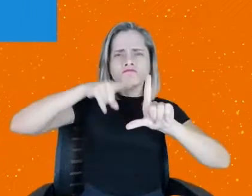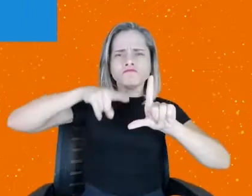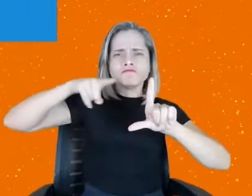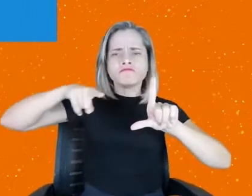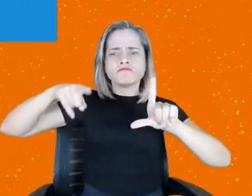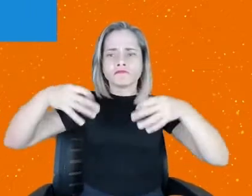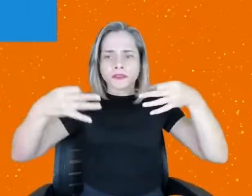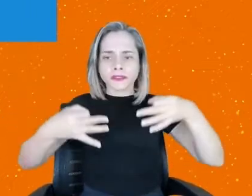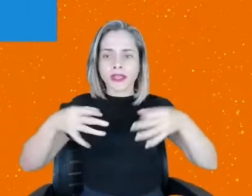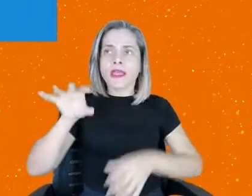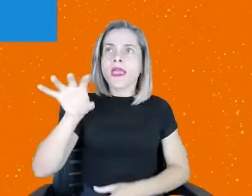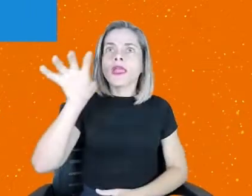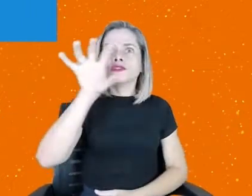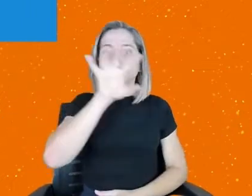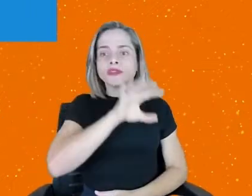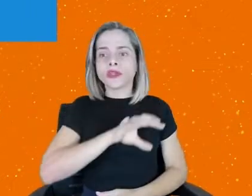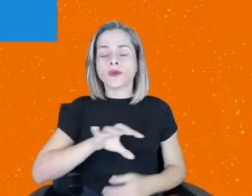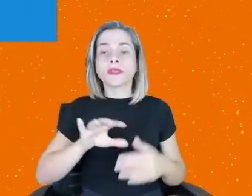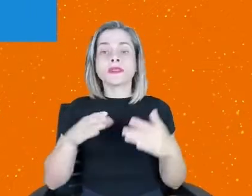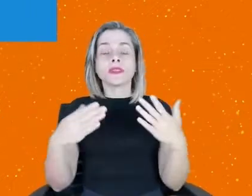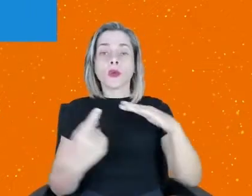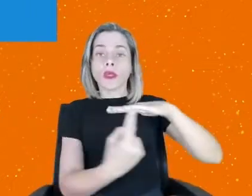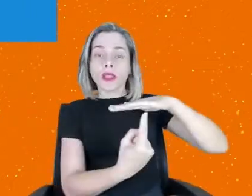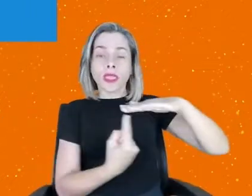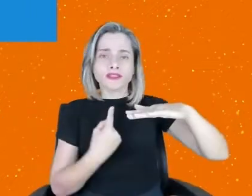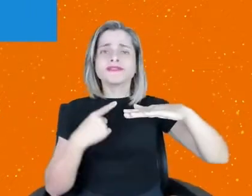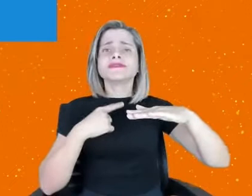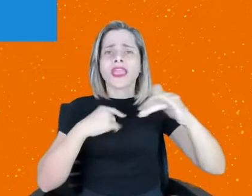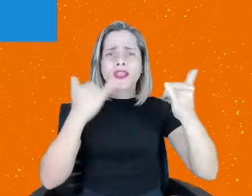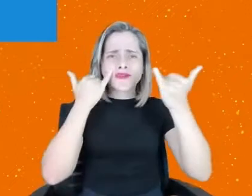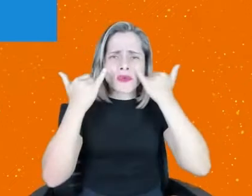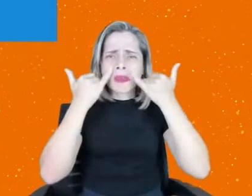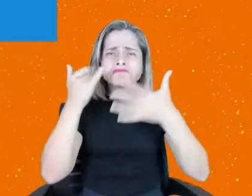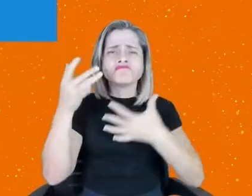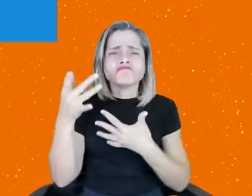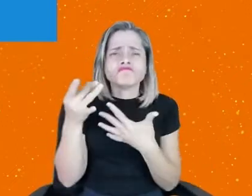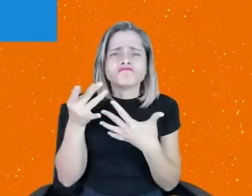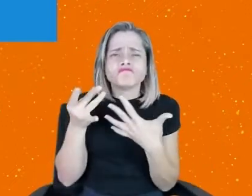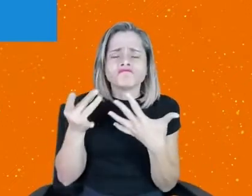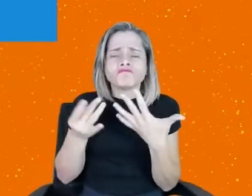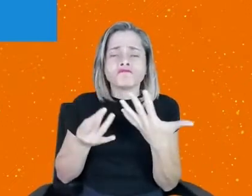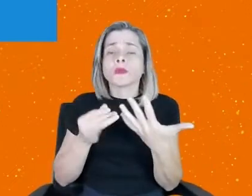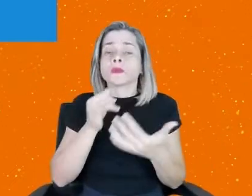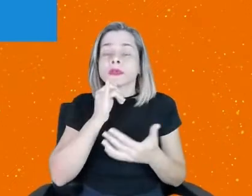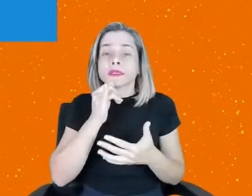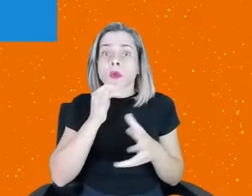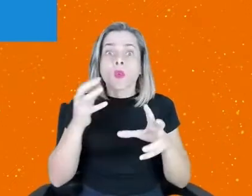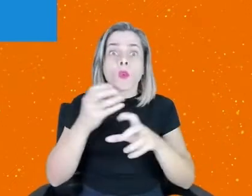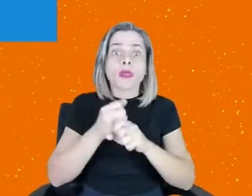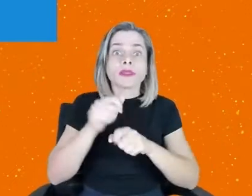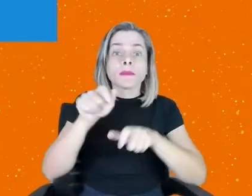os nossos clientes Passa então receber diariamente em informações detalhadas de quantos usuários tem por